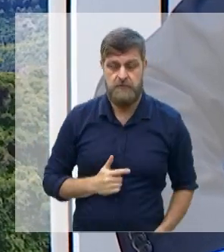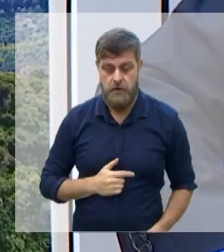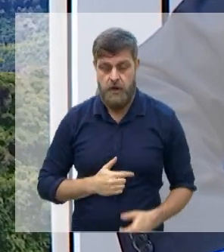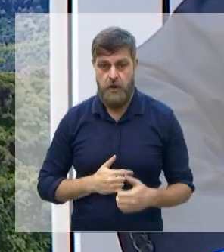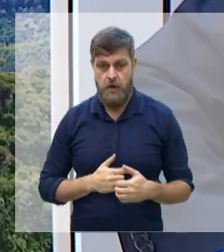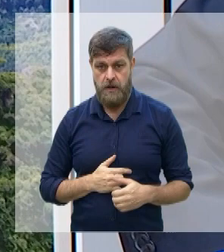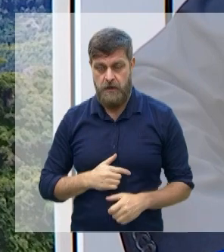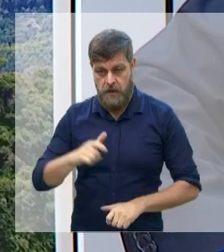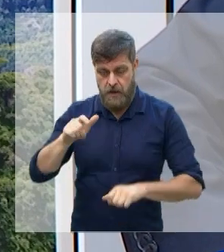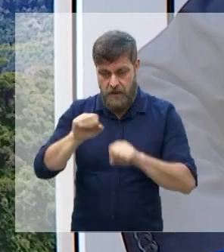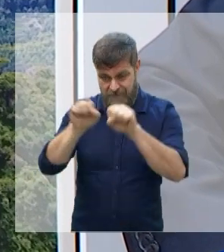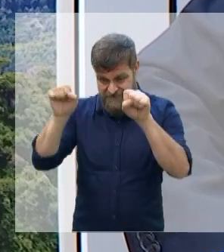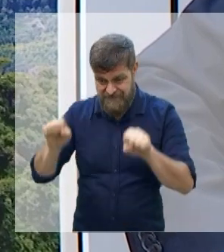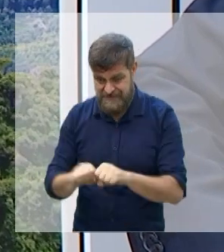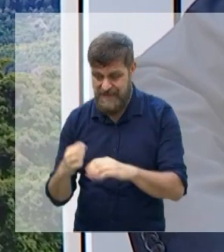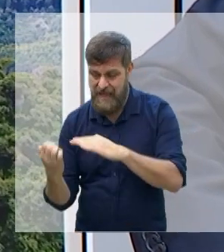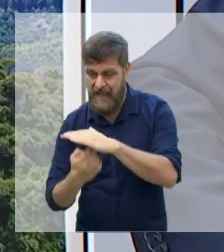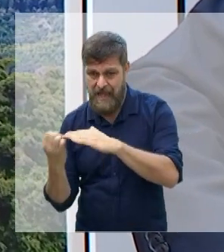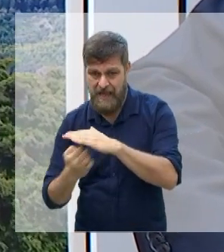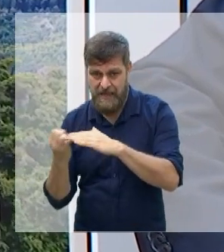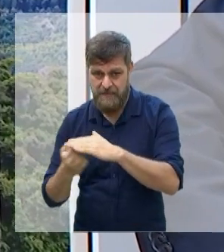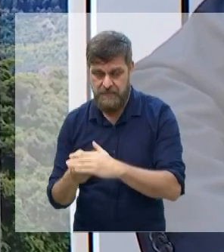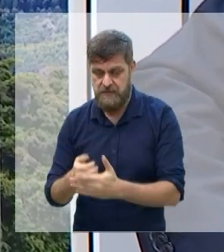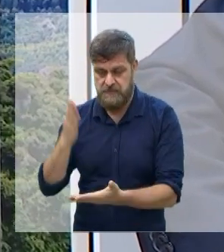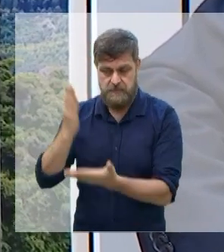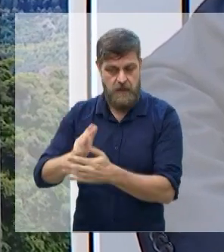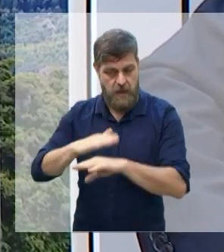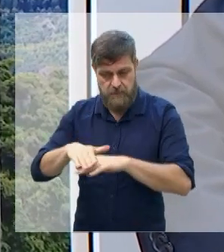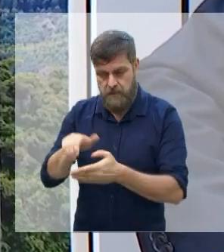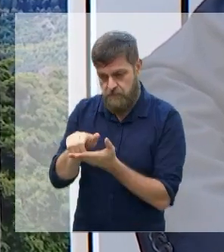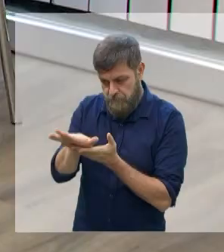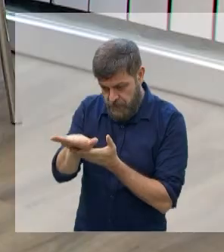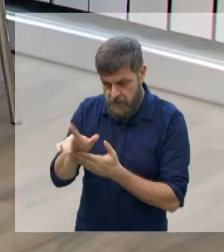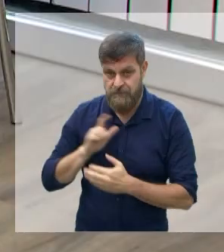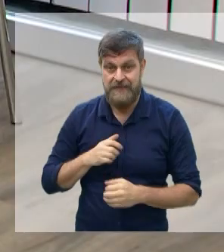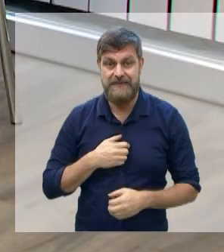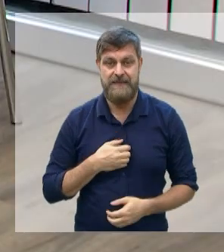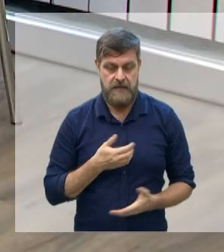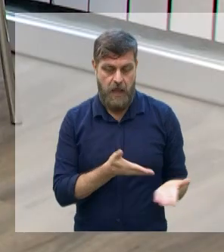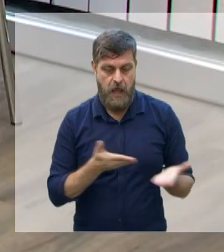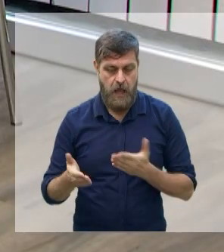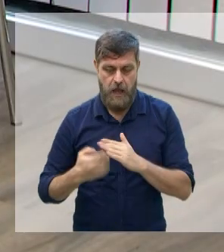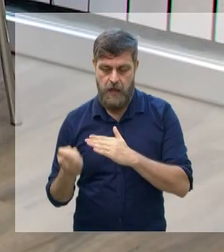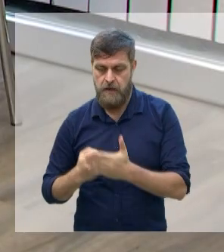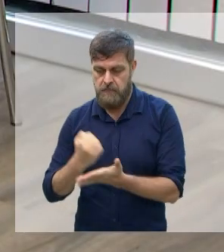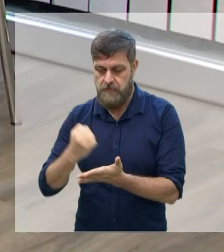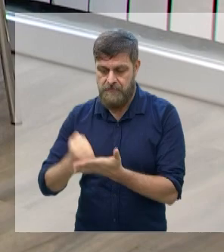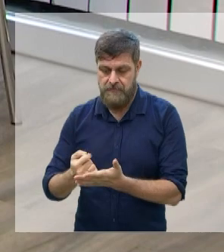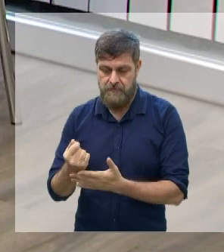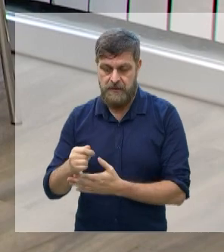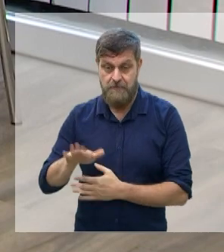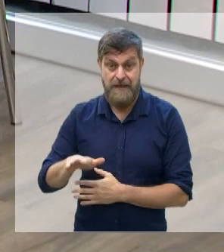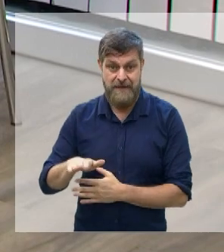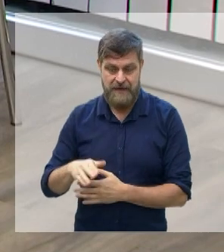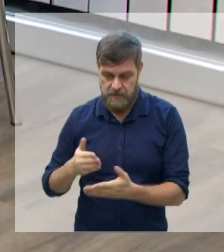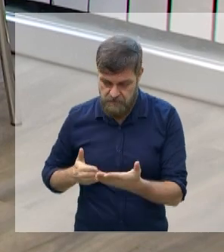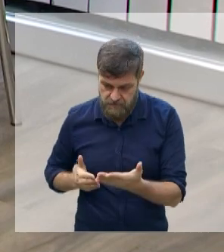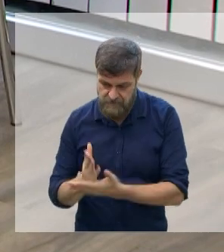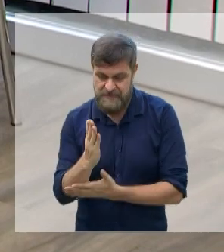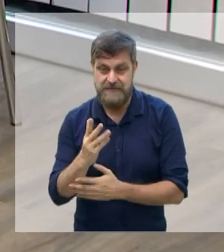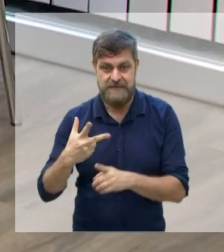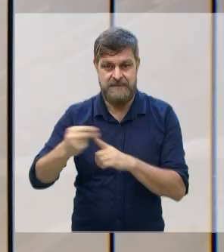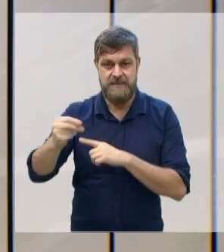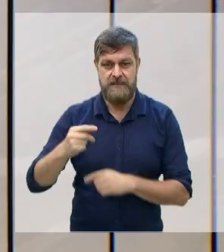operadores pelos novos vencedores dessa licitação que vai incluir o brt que nós fizemos é